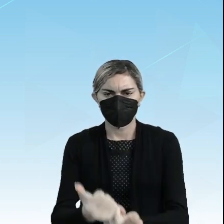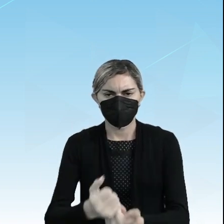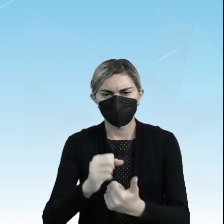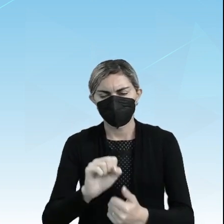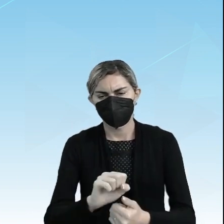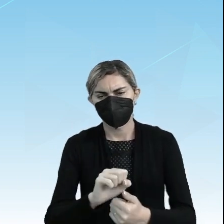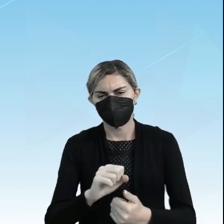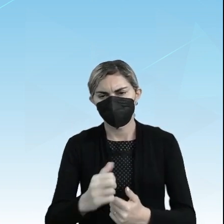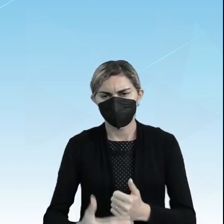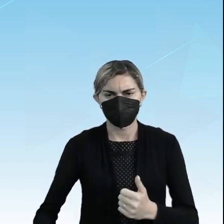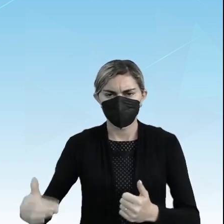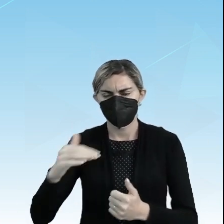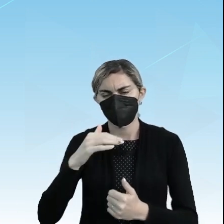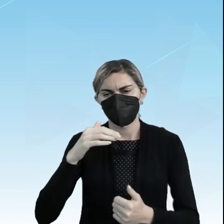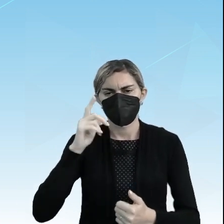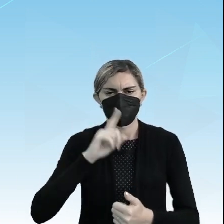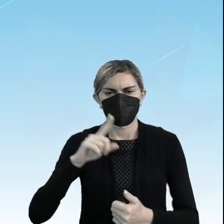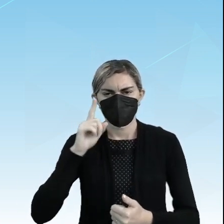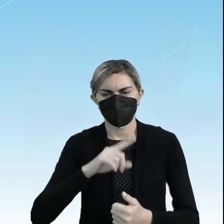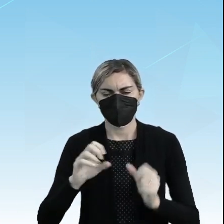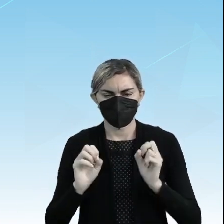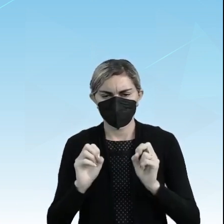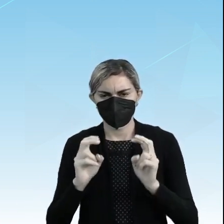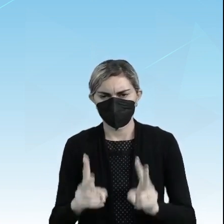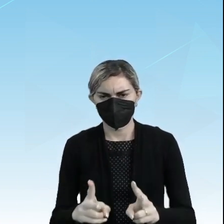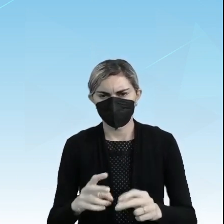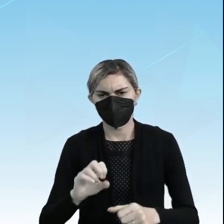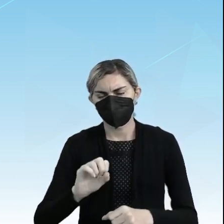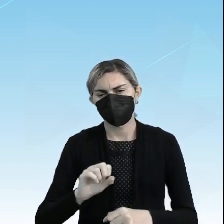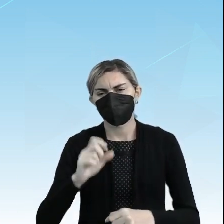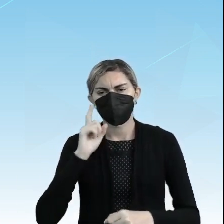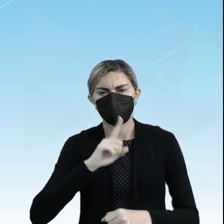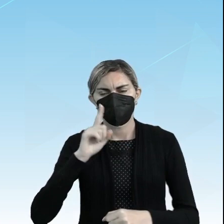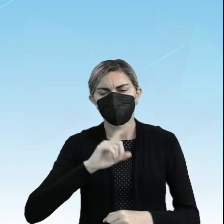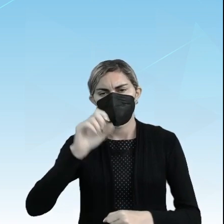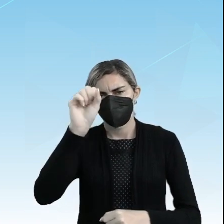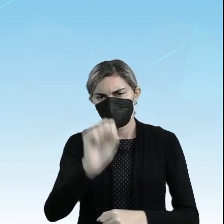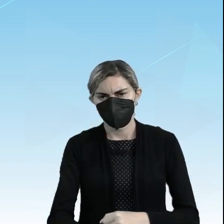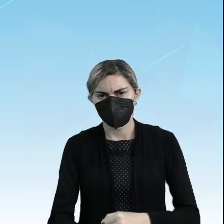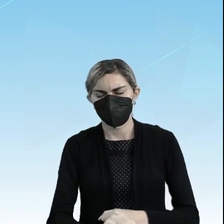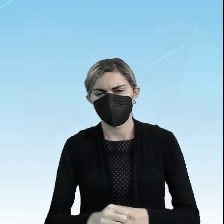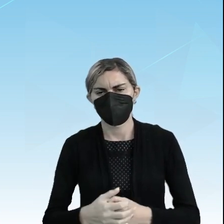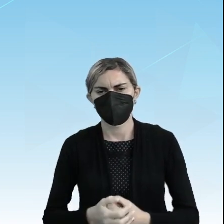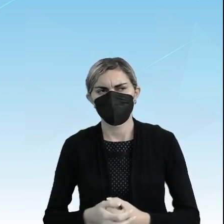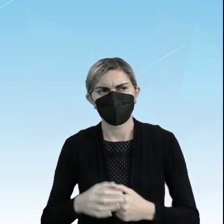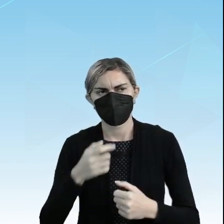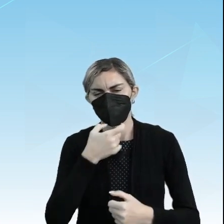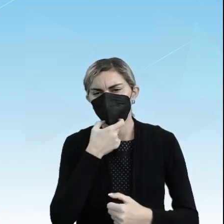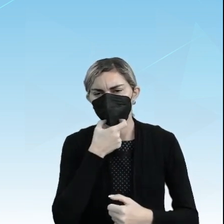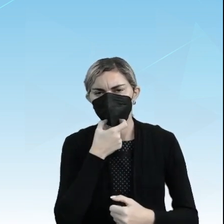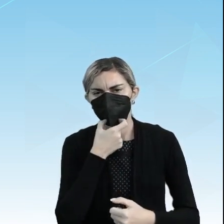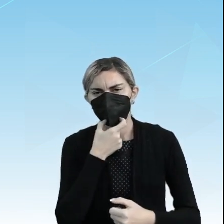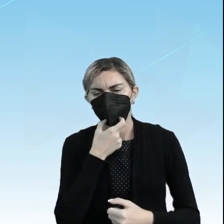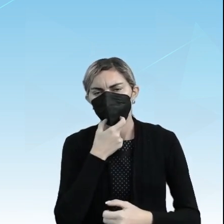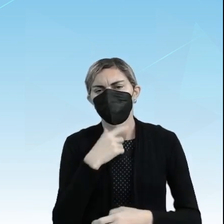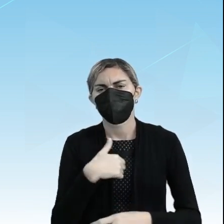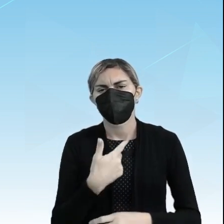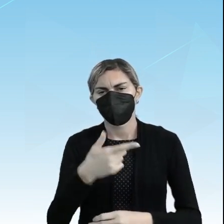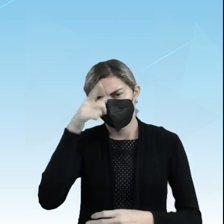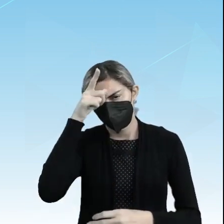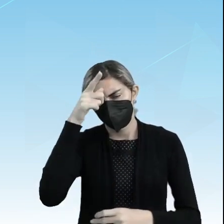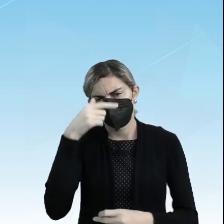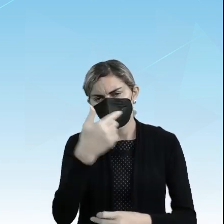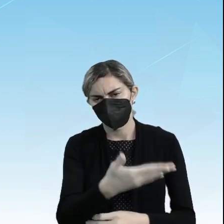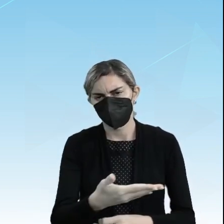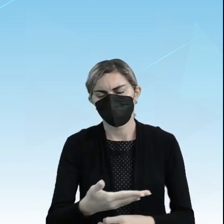o South America, ok? Que é a América do Sul, certo? Em inglês. Os líderes